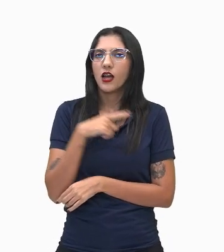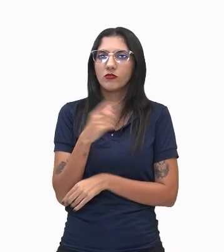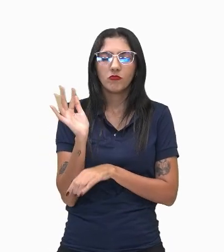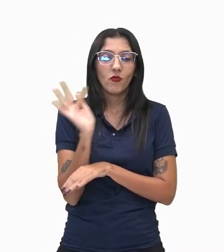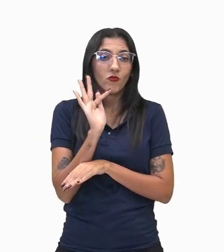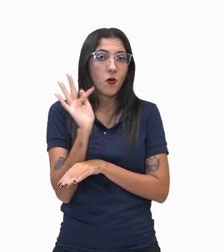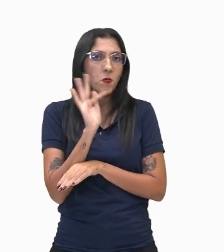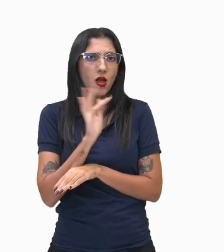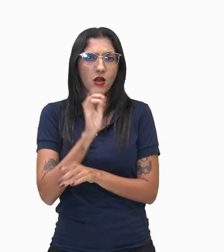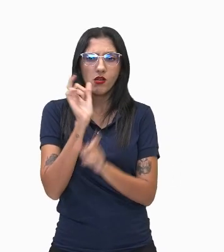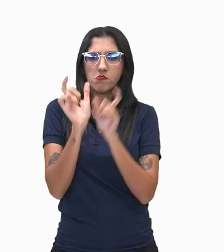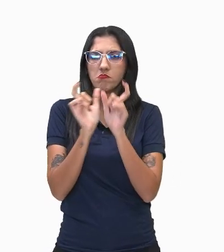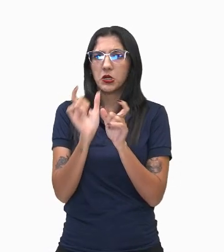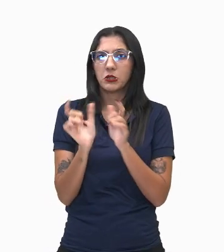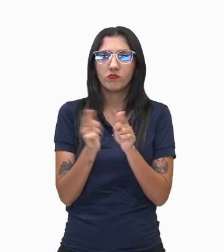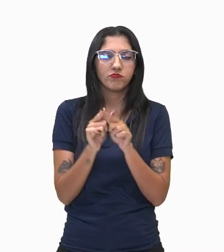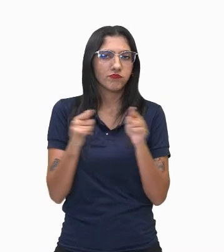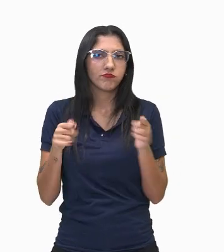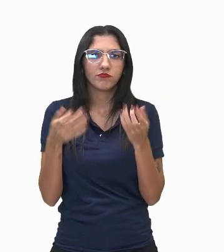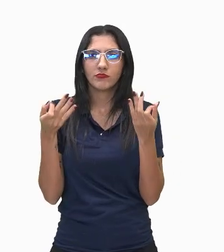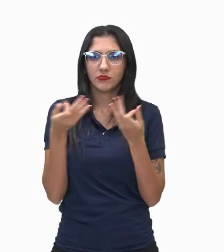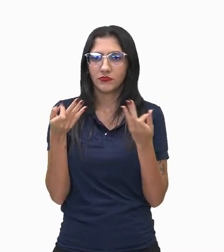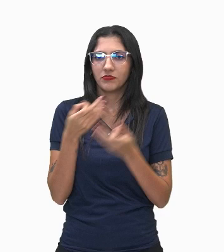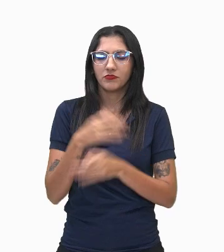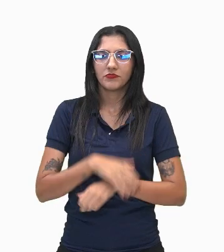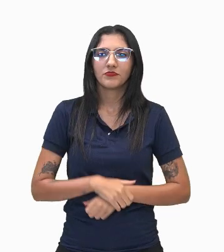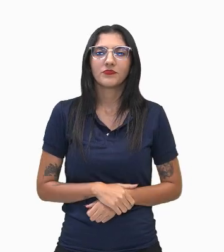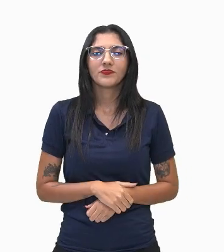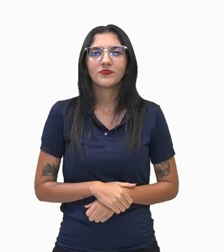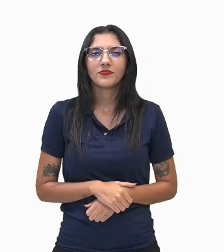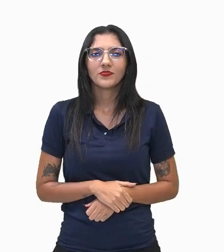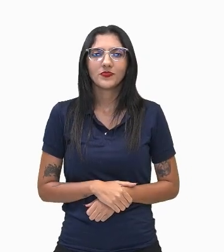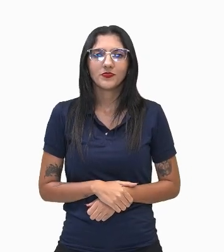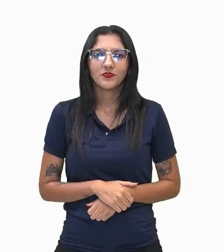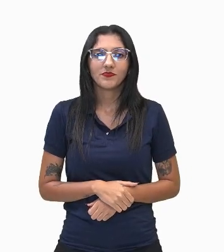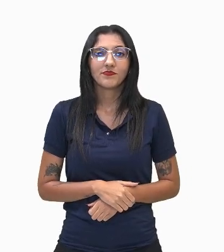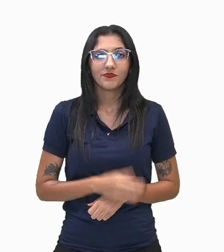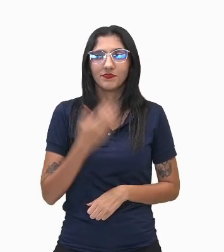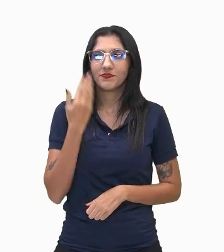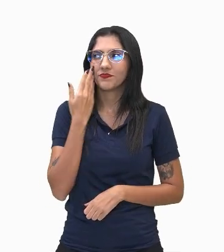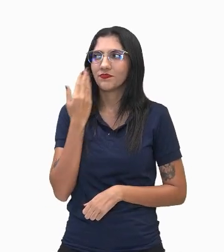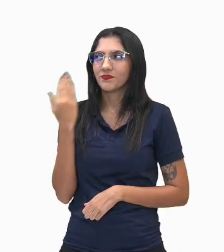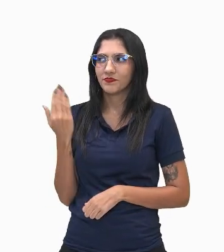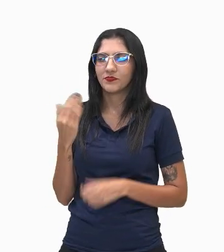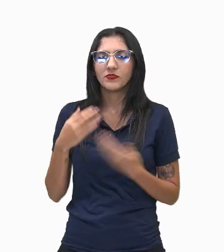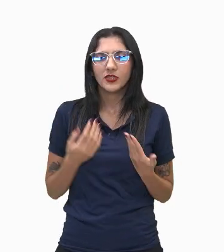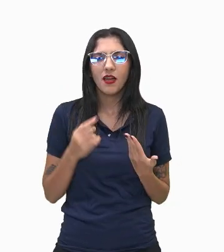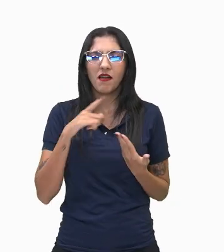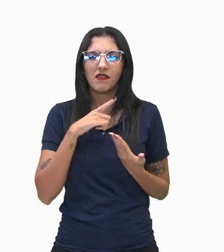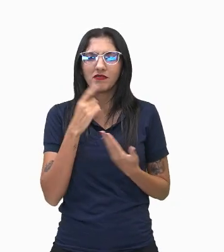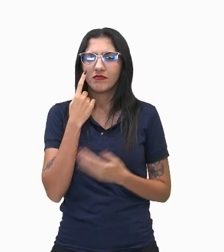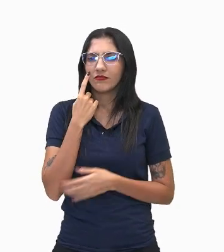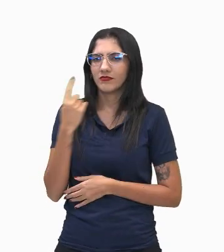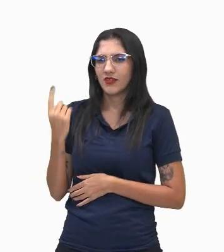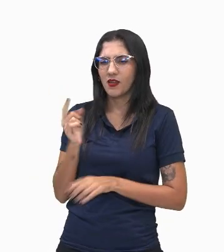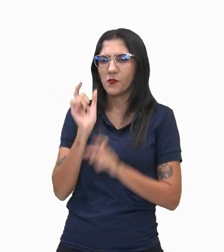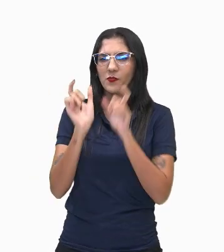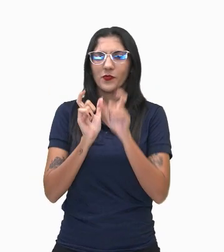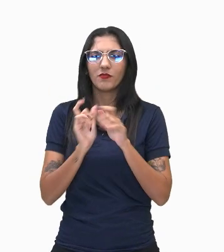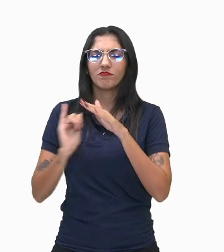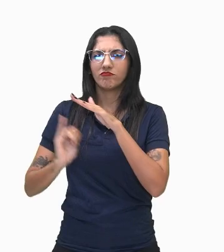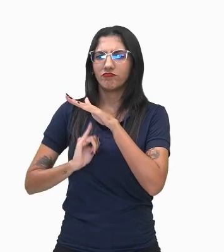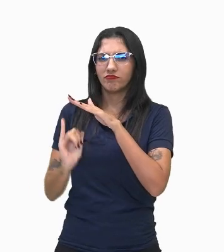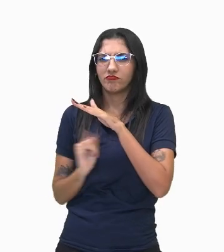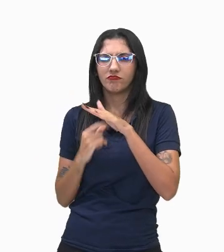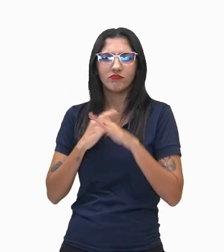normas da língua portuguesa. Continuando. Então, vemos aí mó visão, bora lá, são